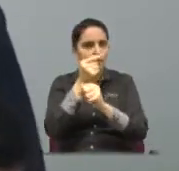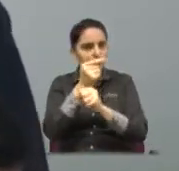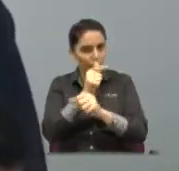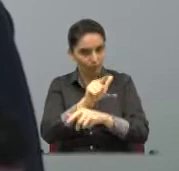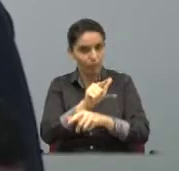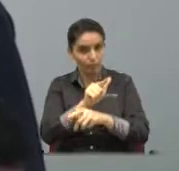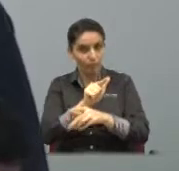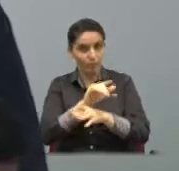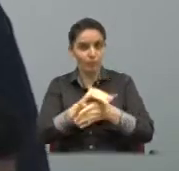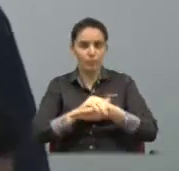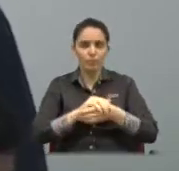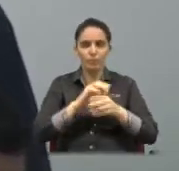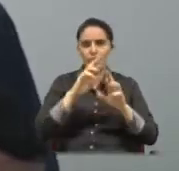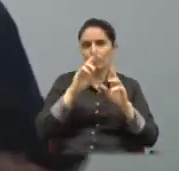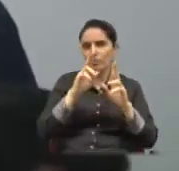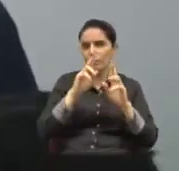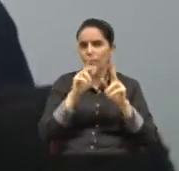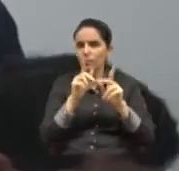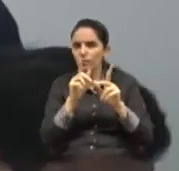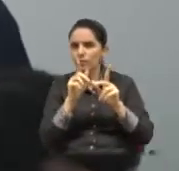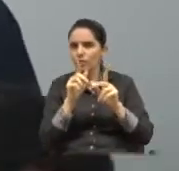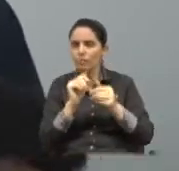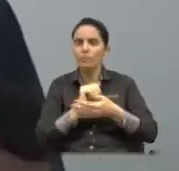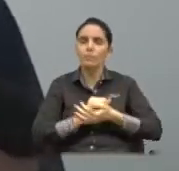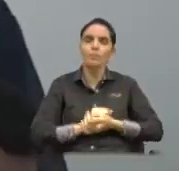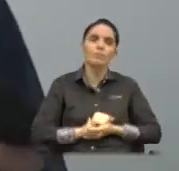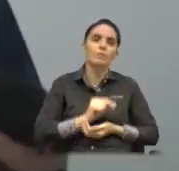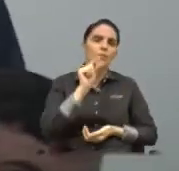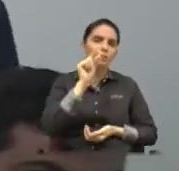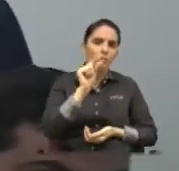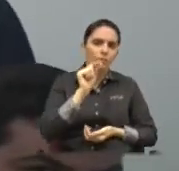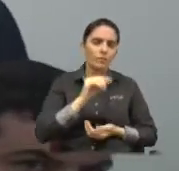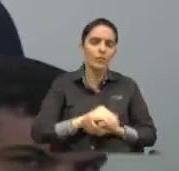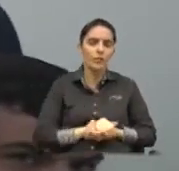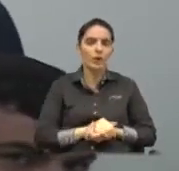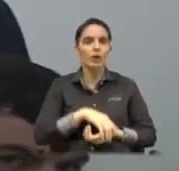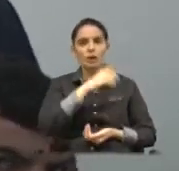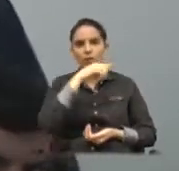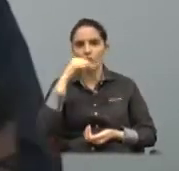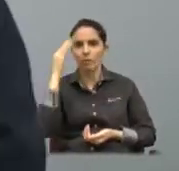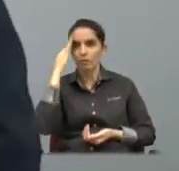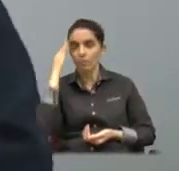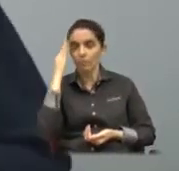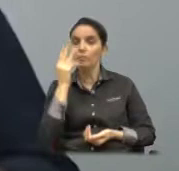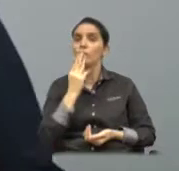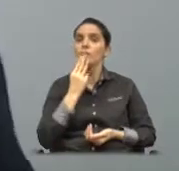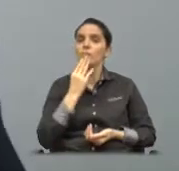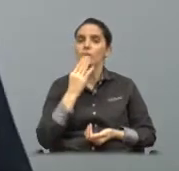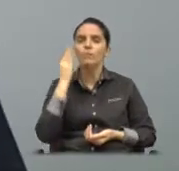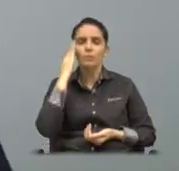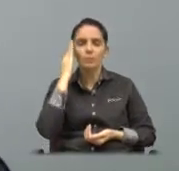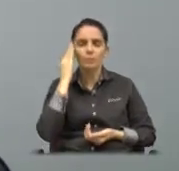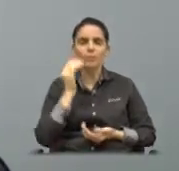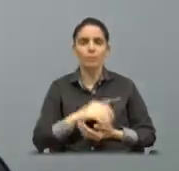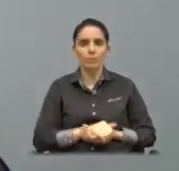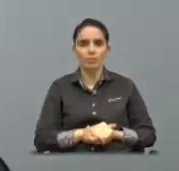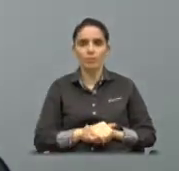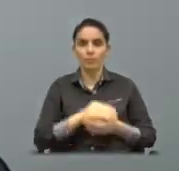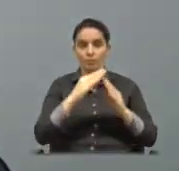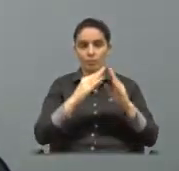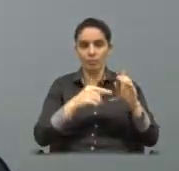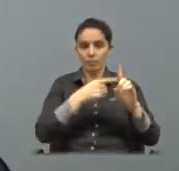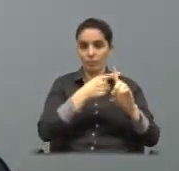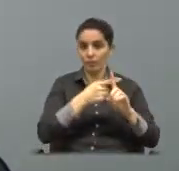original. Mas lá, Vaguinho, o padre Maurício tinha, e você sabe, a doutora Mayra também, tinha um tratamento especial para aquela igreja. Os